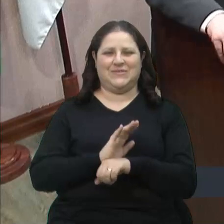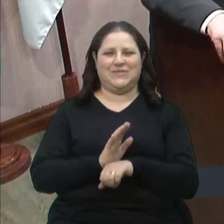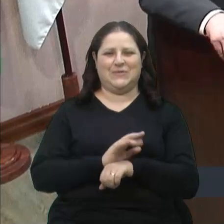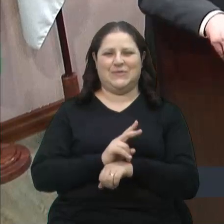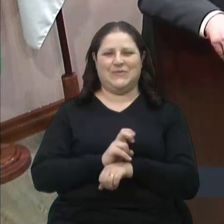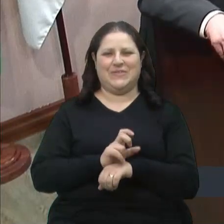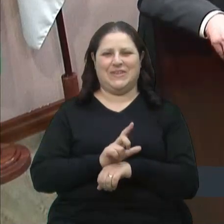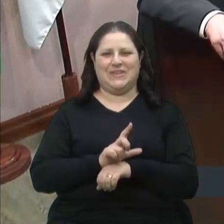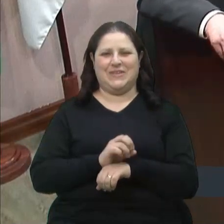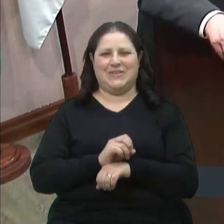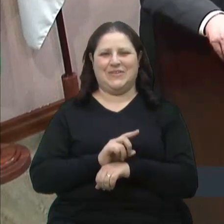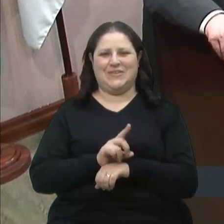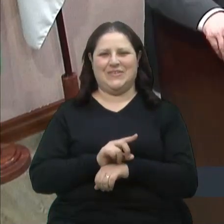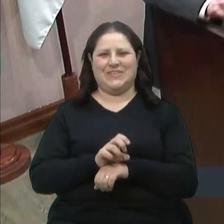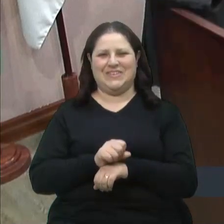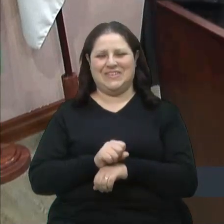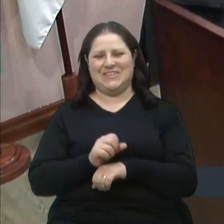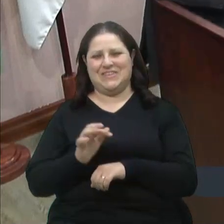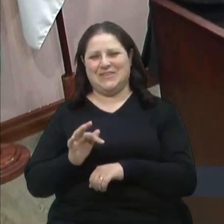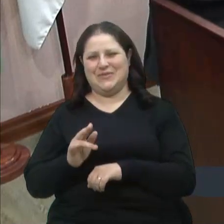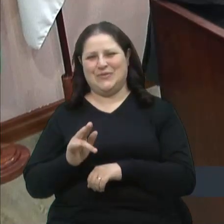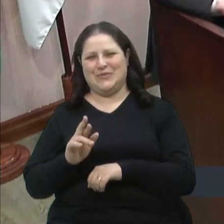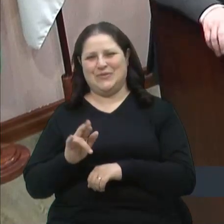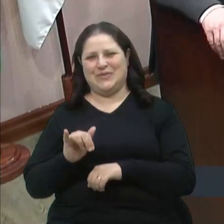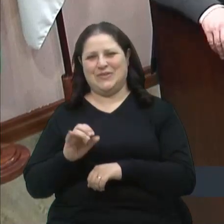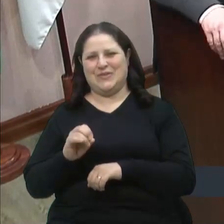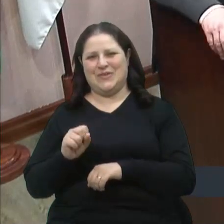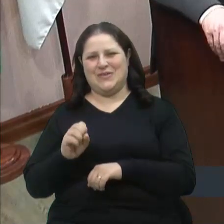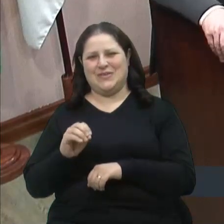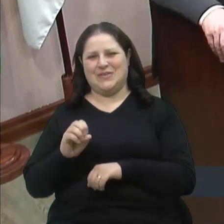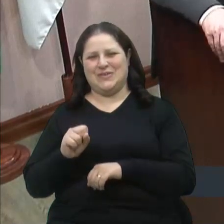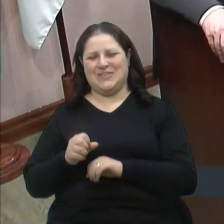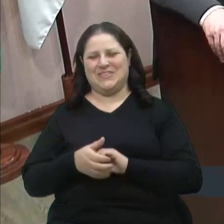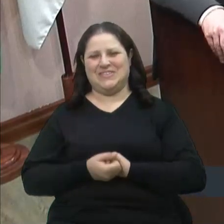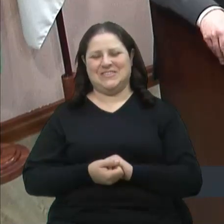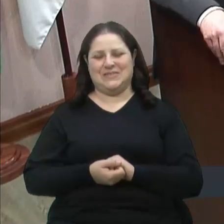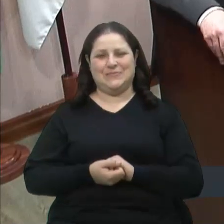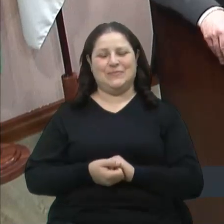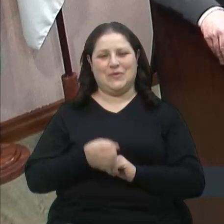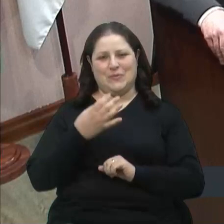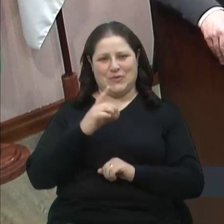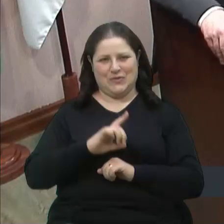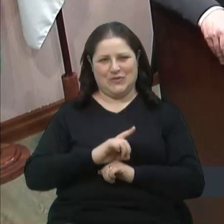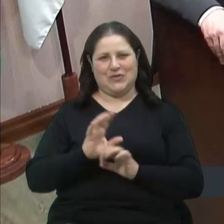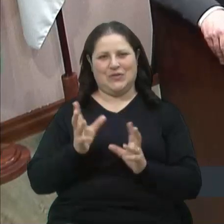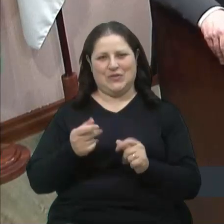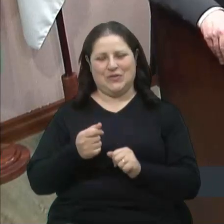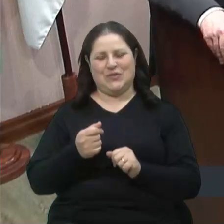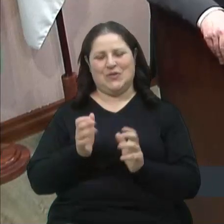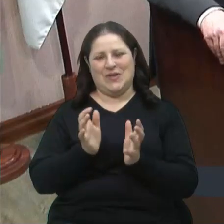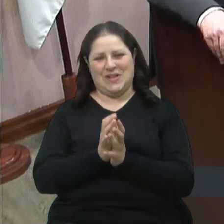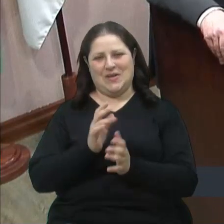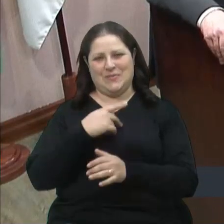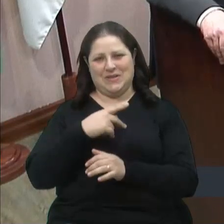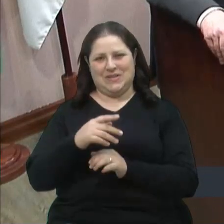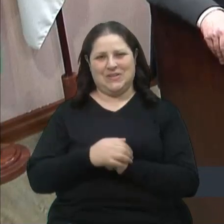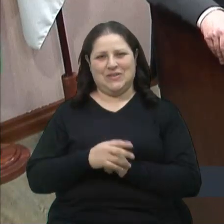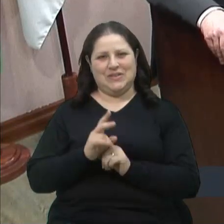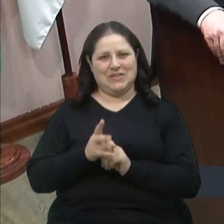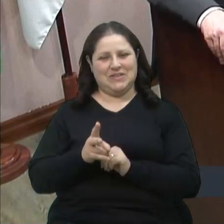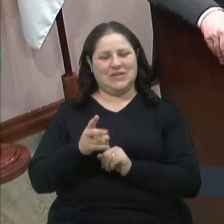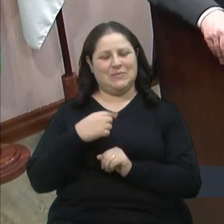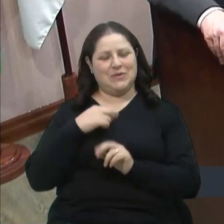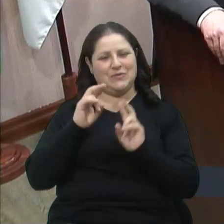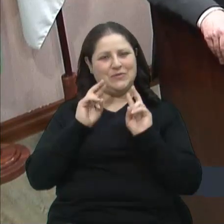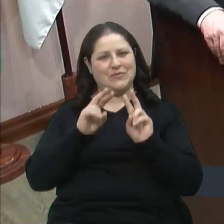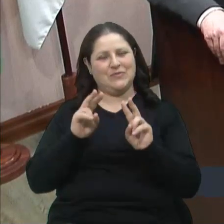Bom dia, senhor presidente. Bom dia, caros colegas. Algo que sempre me chamou a atenção são as edificações de